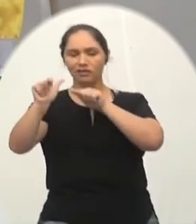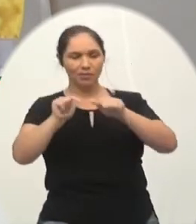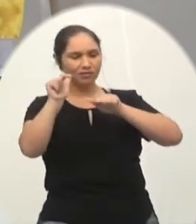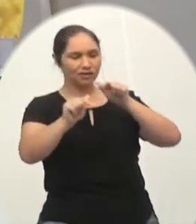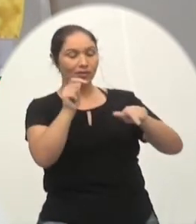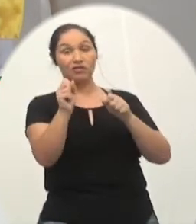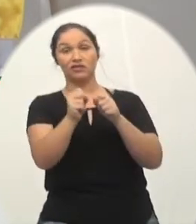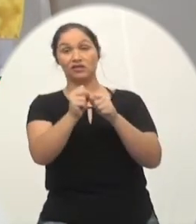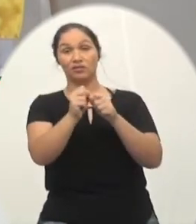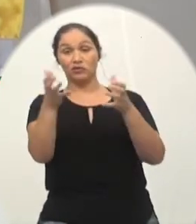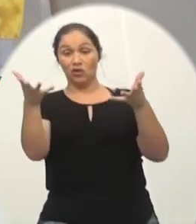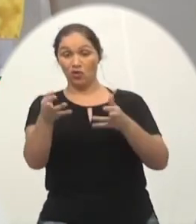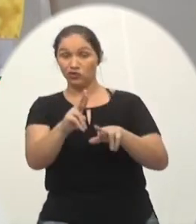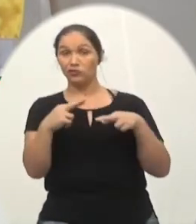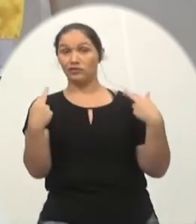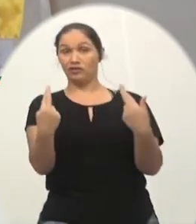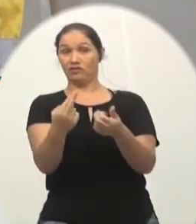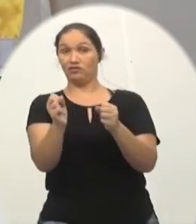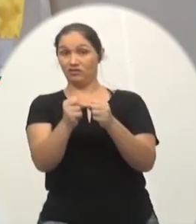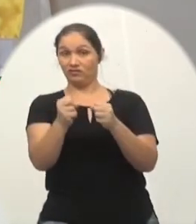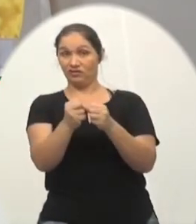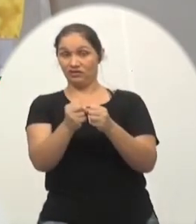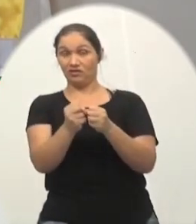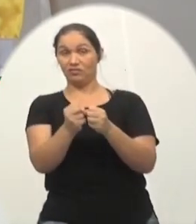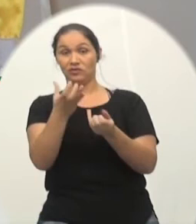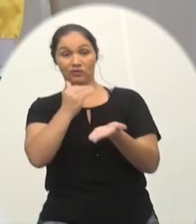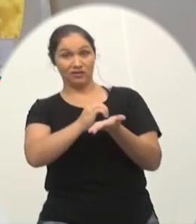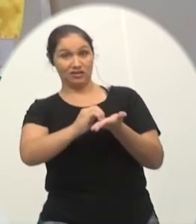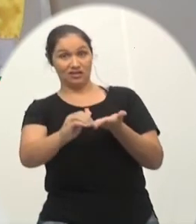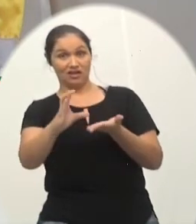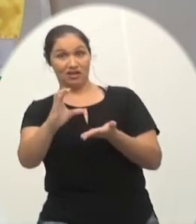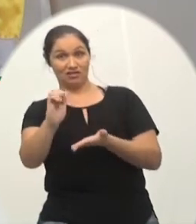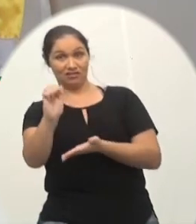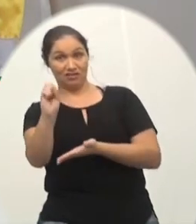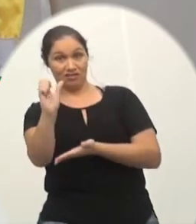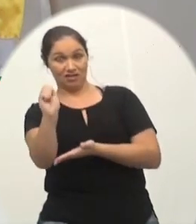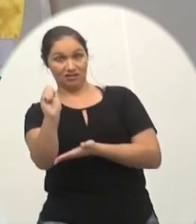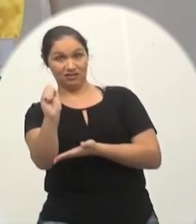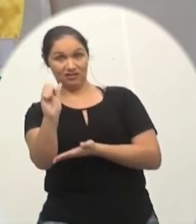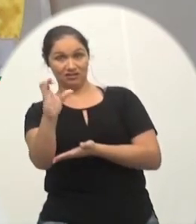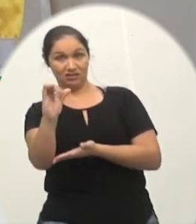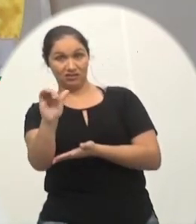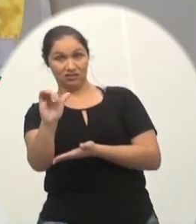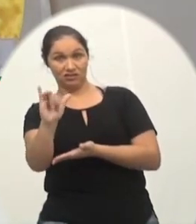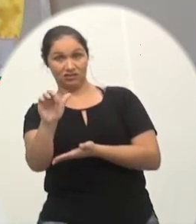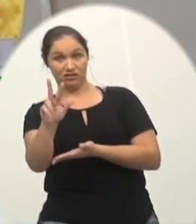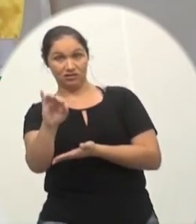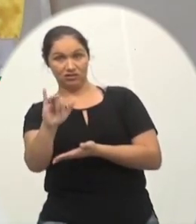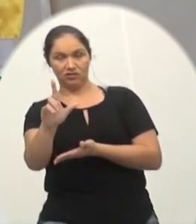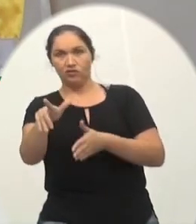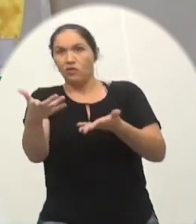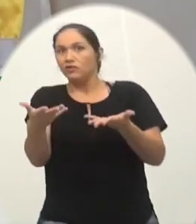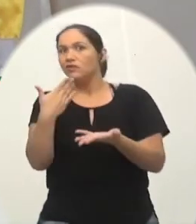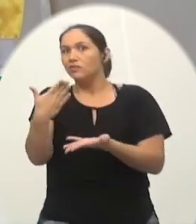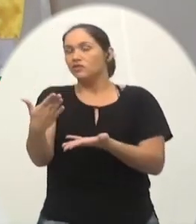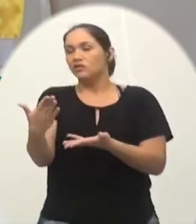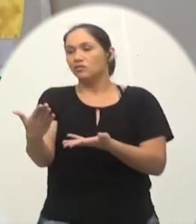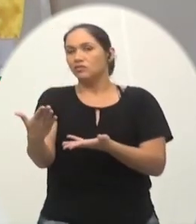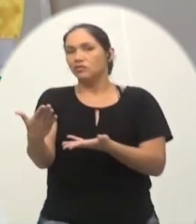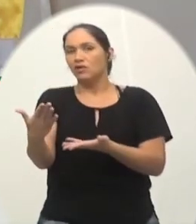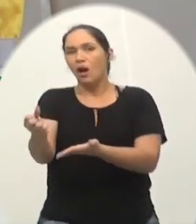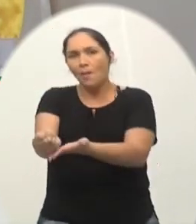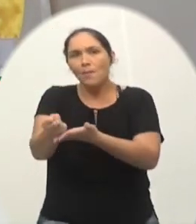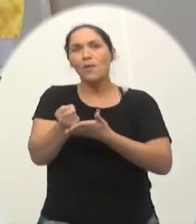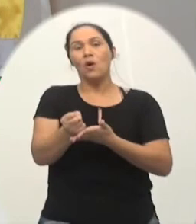reunião com o secretário da Casa Civil, Douglas Borba, que esteve aqui na cidade de Criciúma, pedindo a ele um apoio mais forte do governo do estado